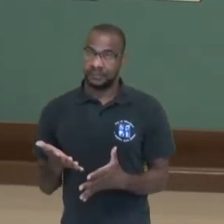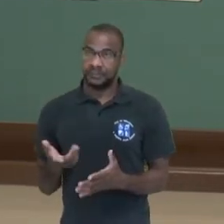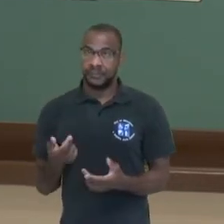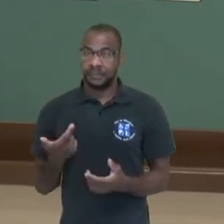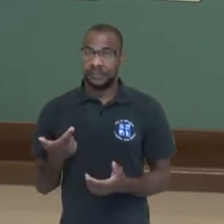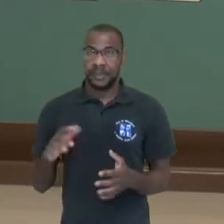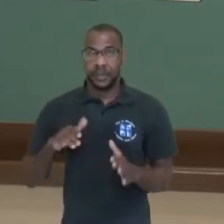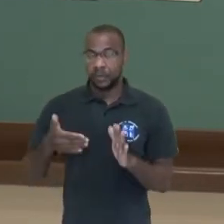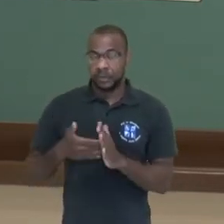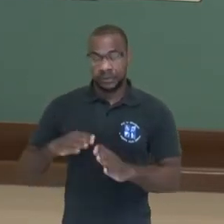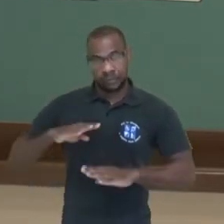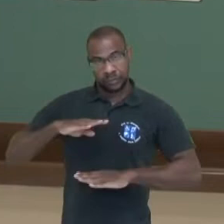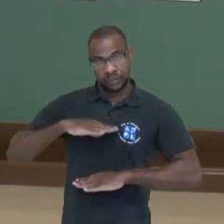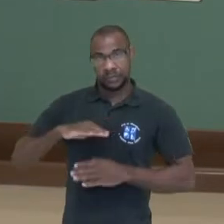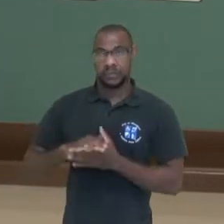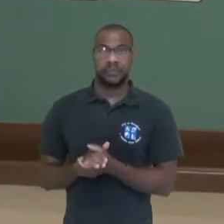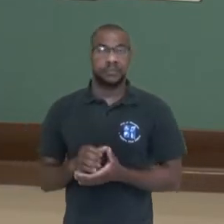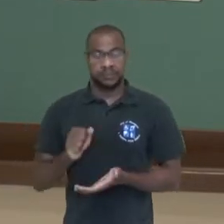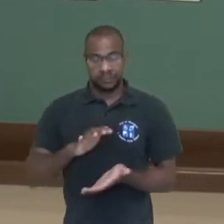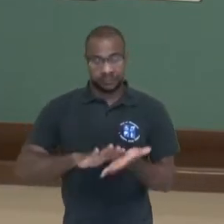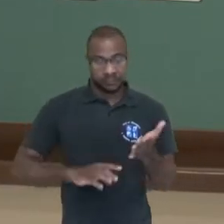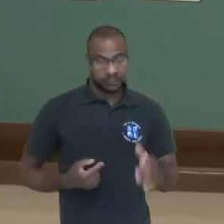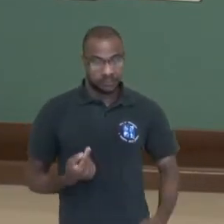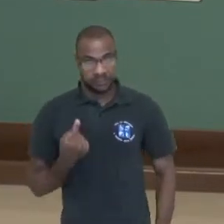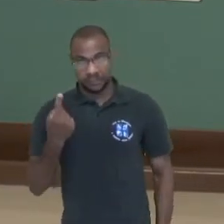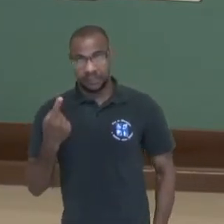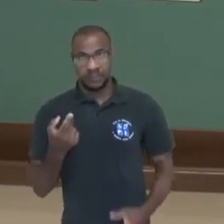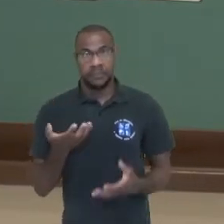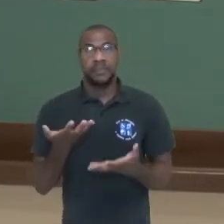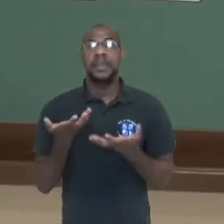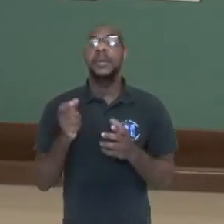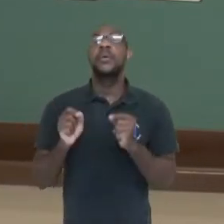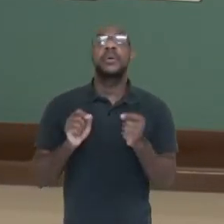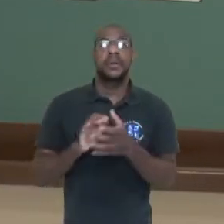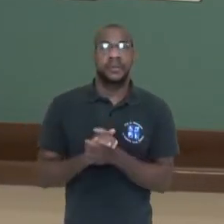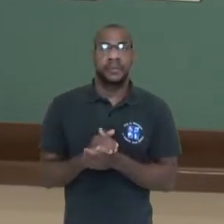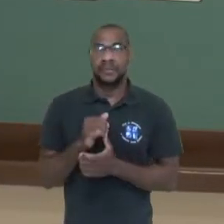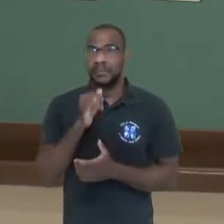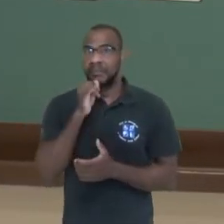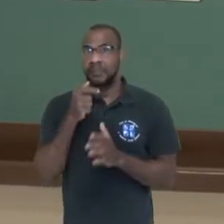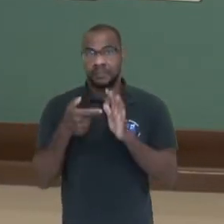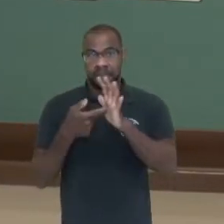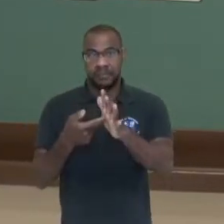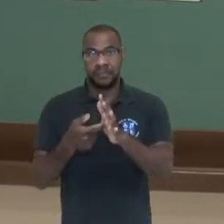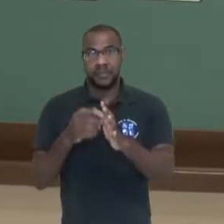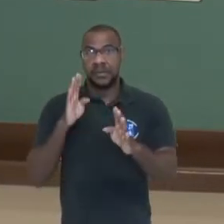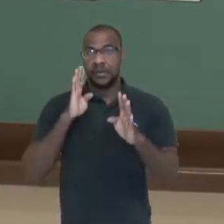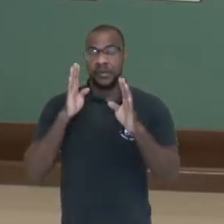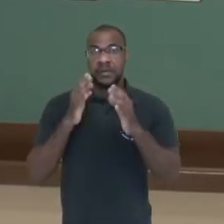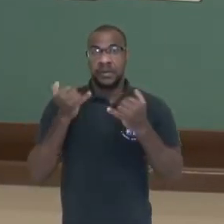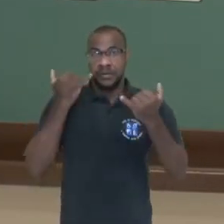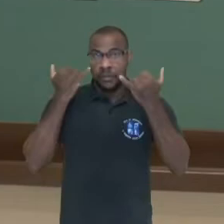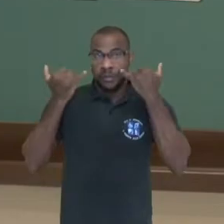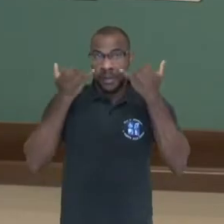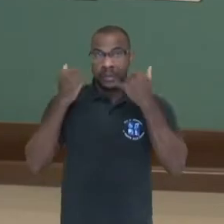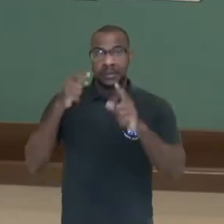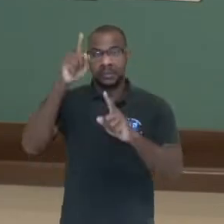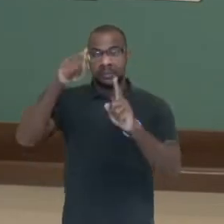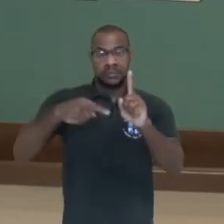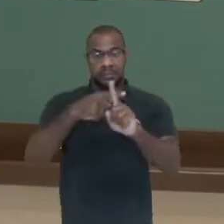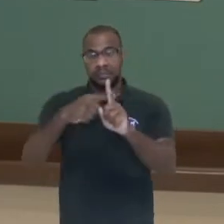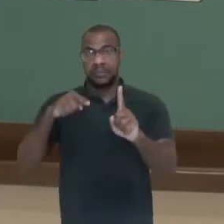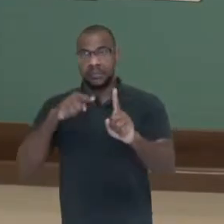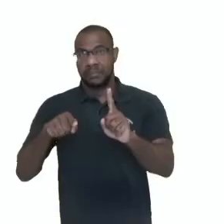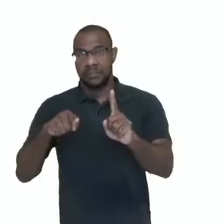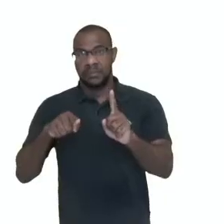tá bom? Então exercício 1 para você, o que eu quero? Dado o plano cartesiano, lindo e maravilhoso,